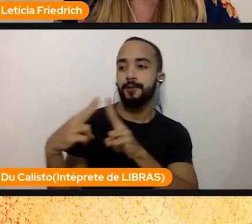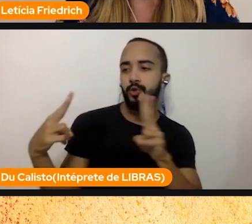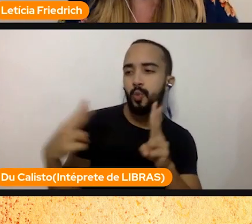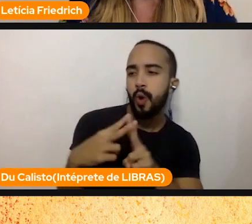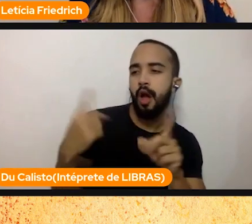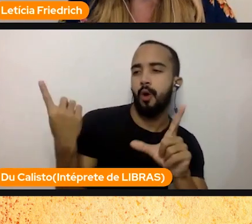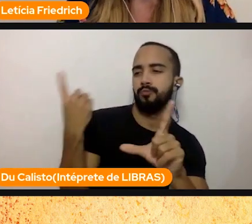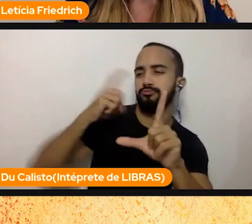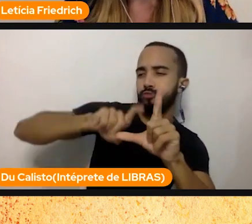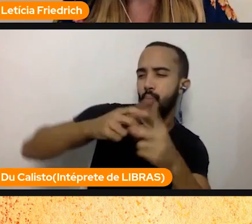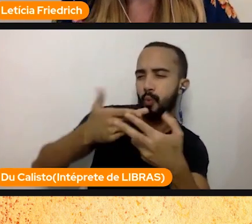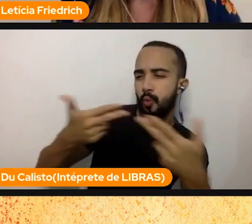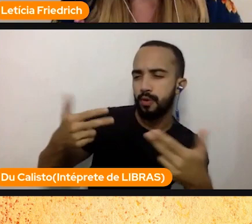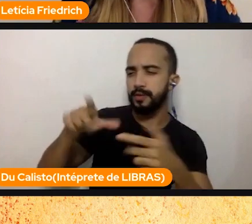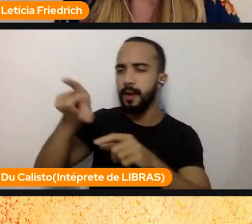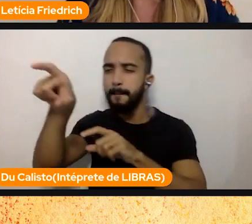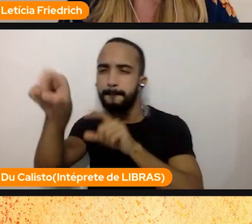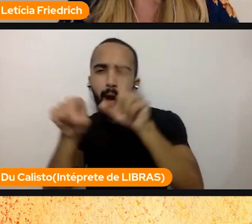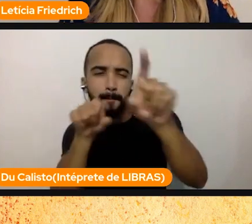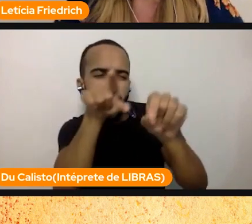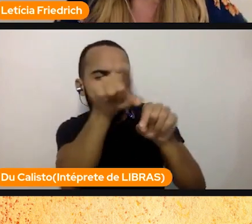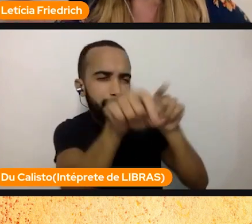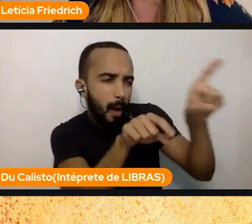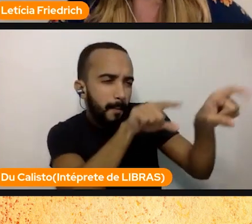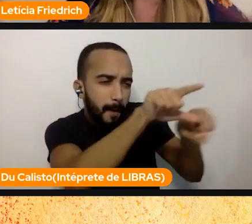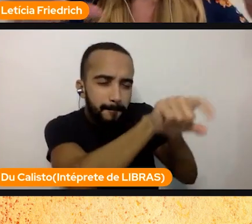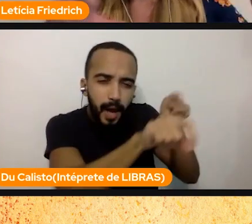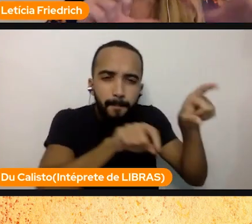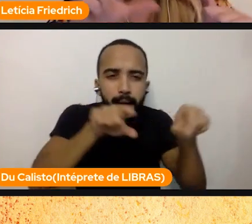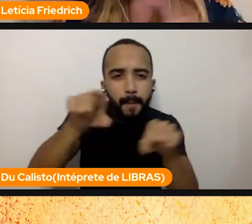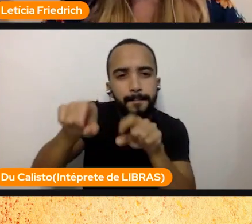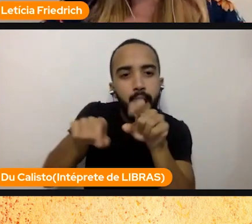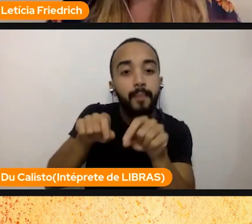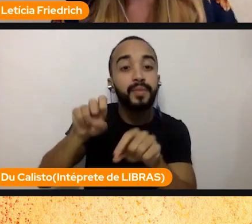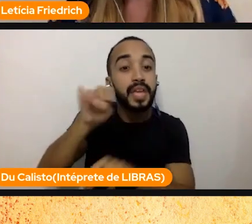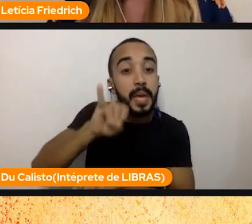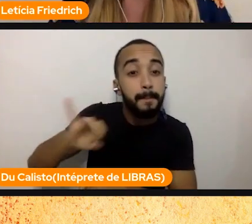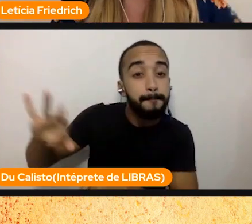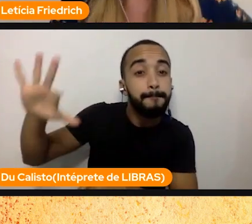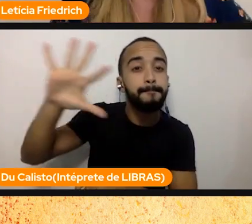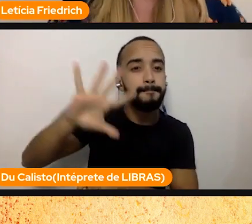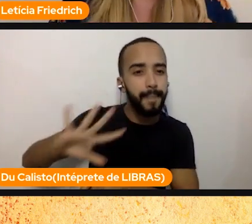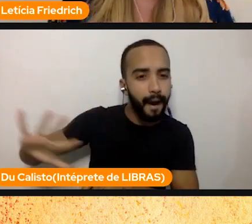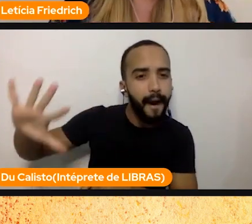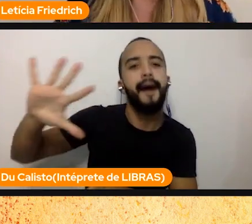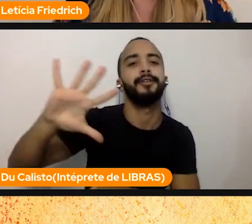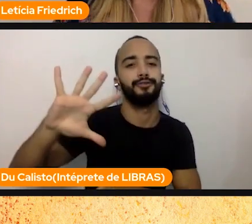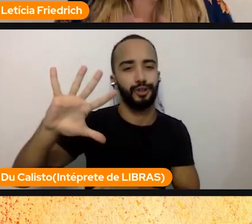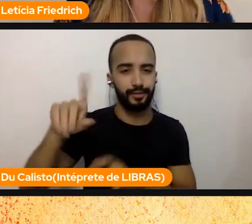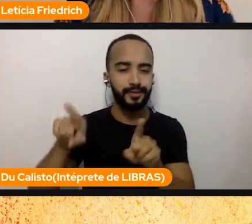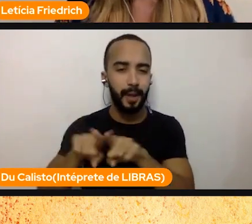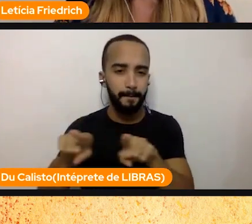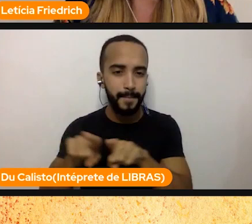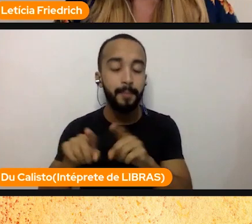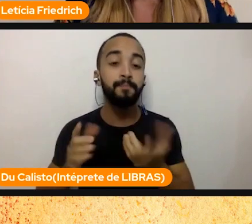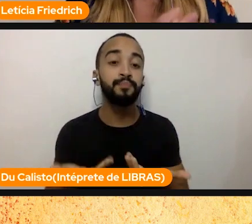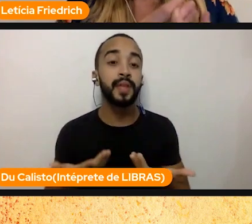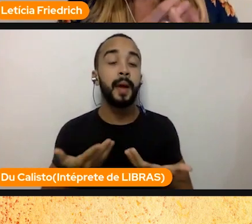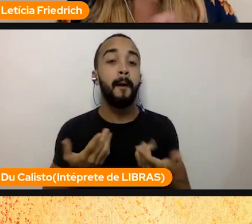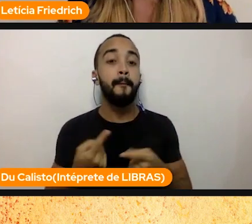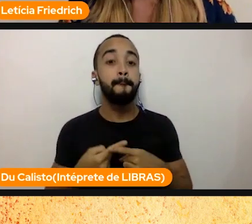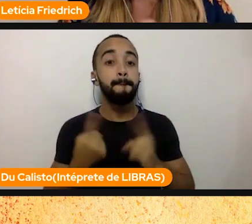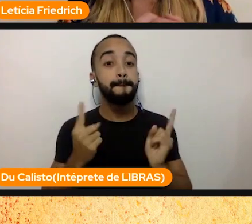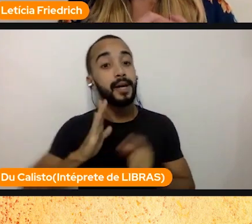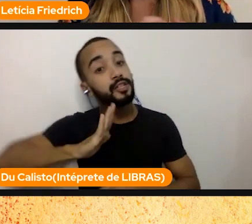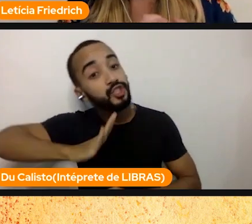no Pinterest, na internet, ou outras imagens, fotos que a Priscila tira também. Mas ela já fez